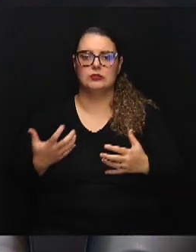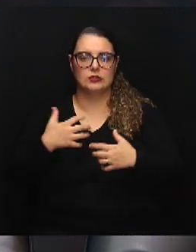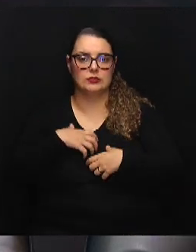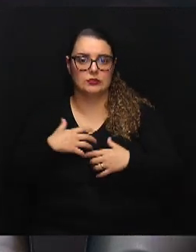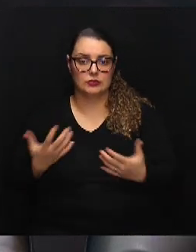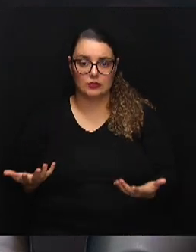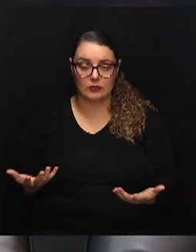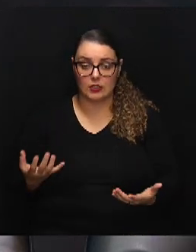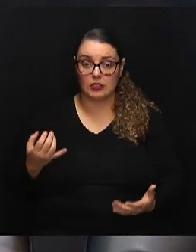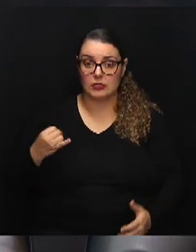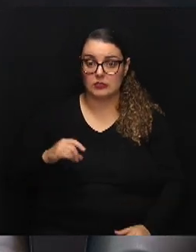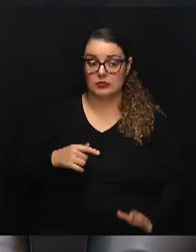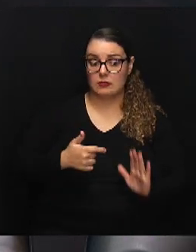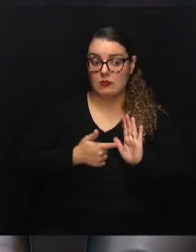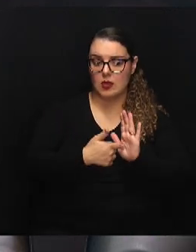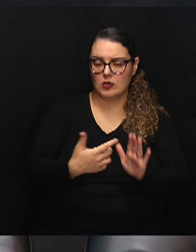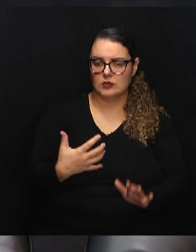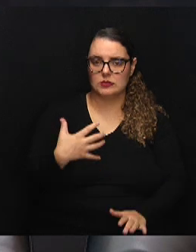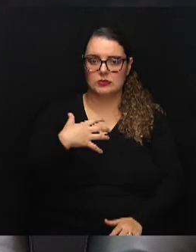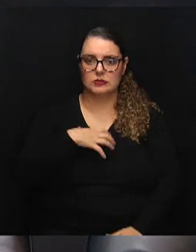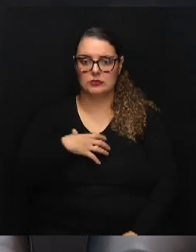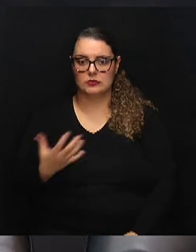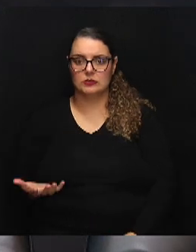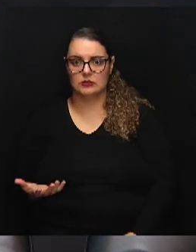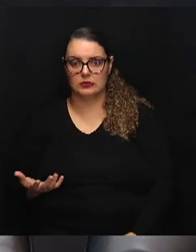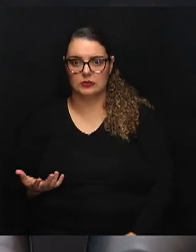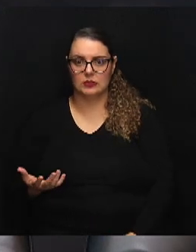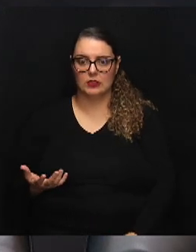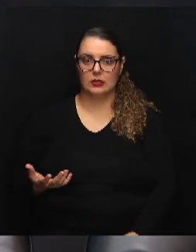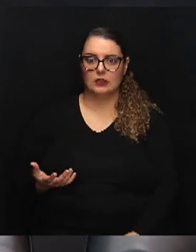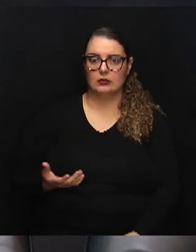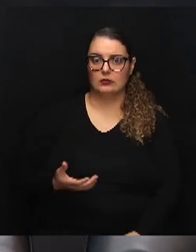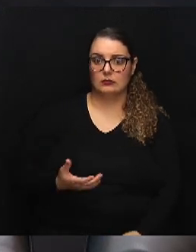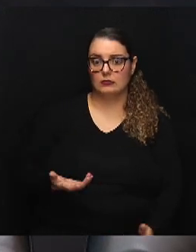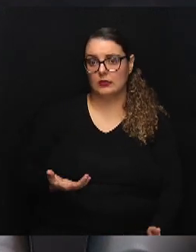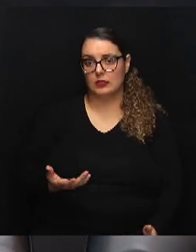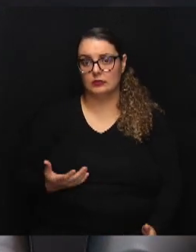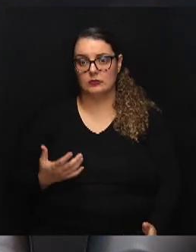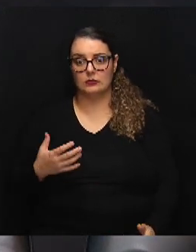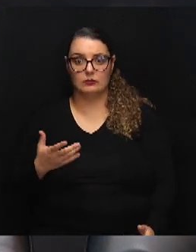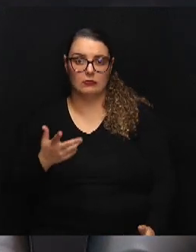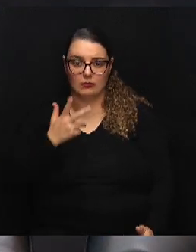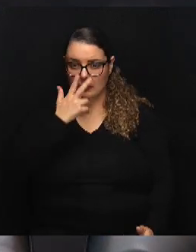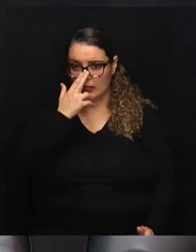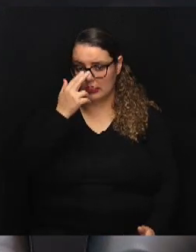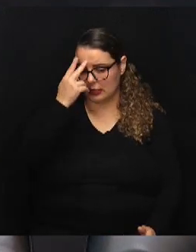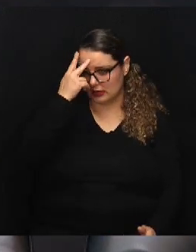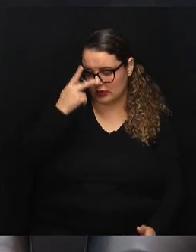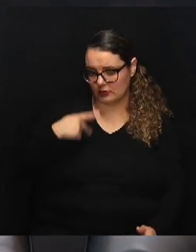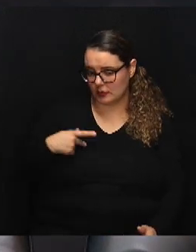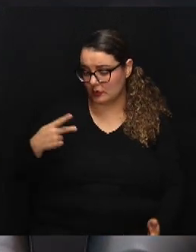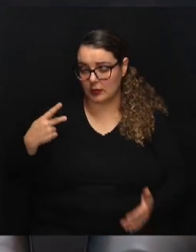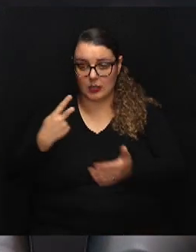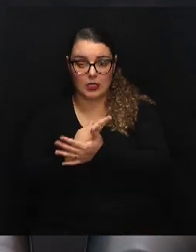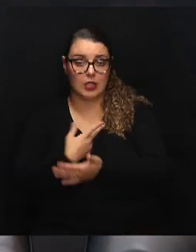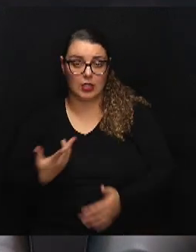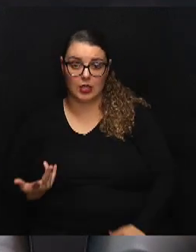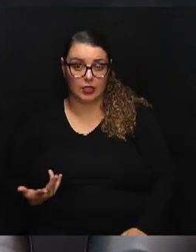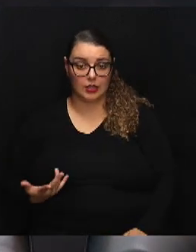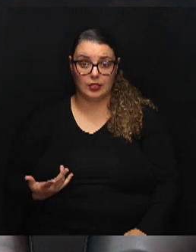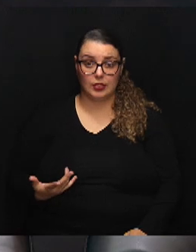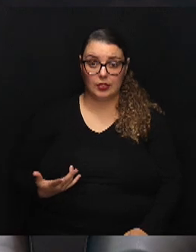sentimento. Se você demonstra um sentimento muito rápido ali, né? Parece que você é errado. Você está sendo,